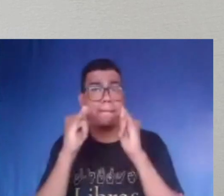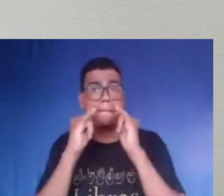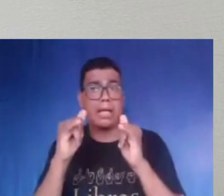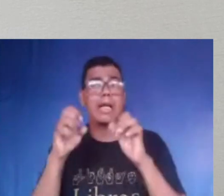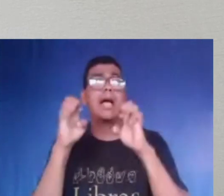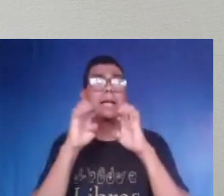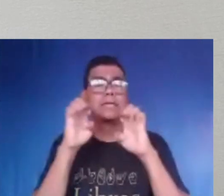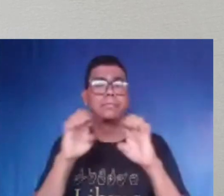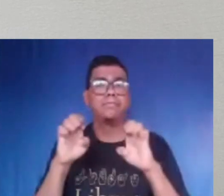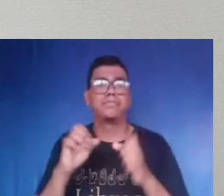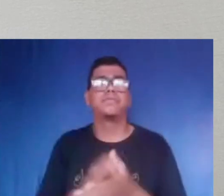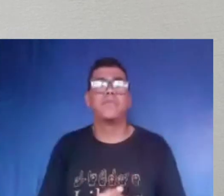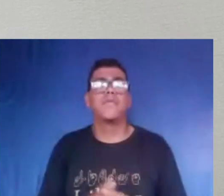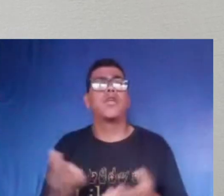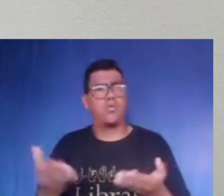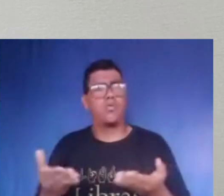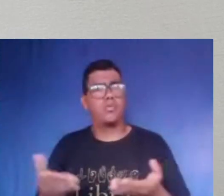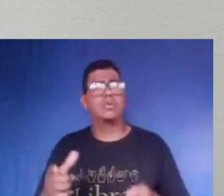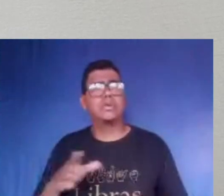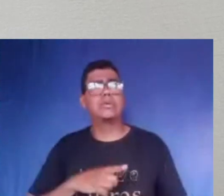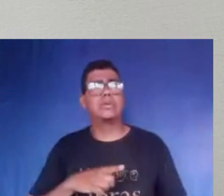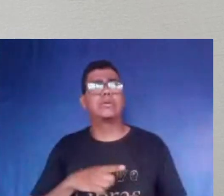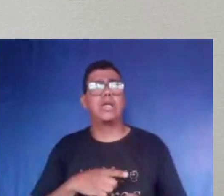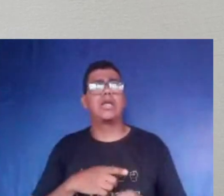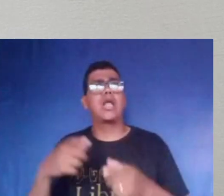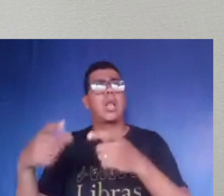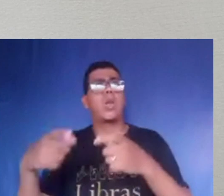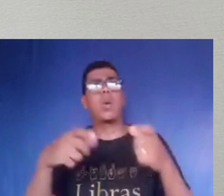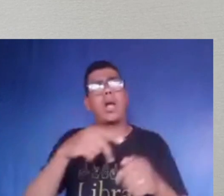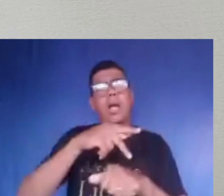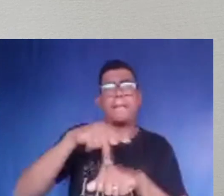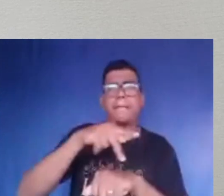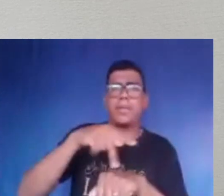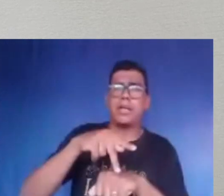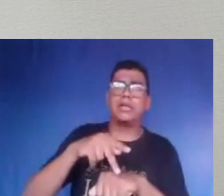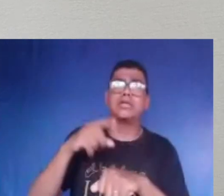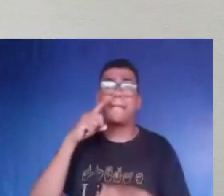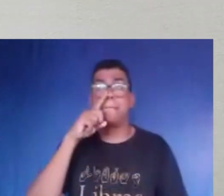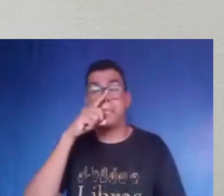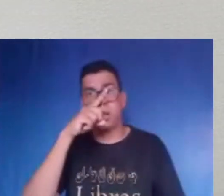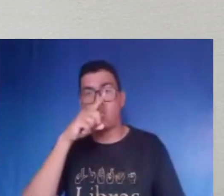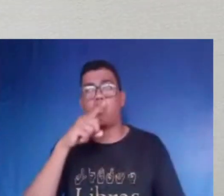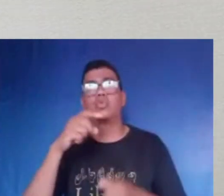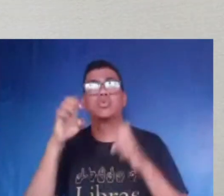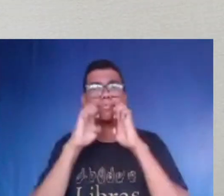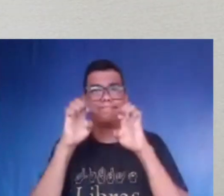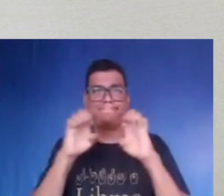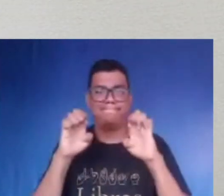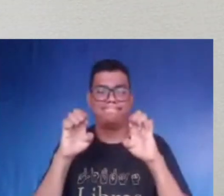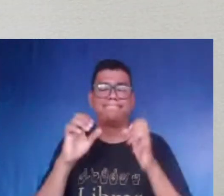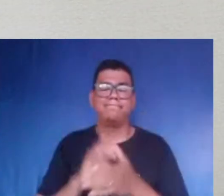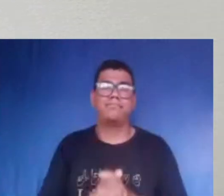que isso também acontece, nós sabemos. Mas como ir num período em que as restrições